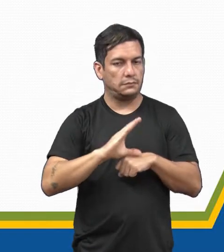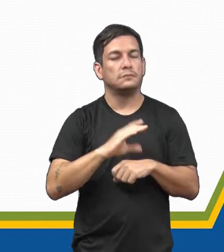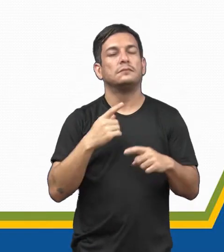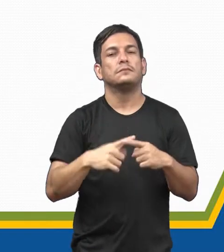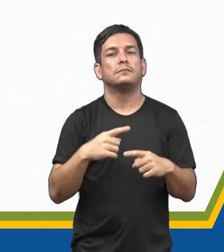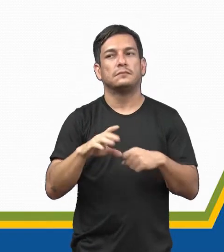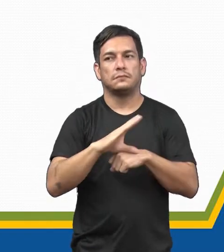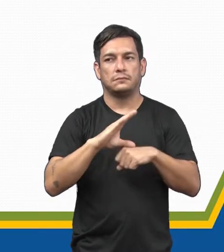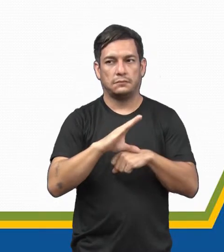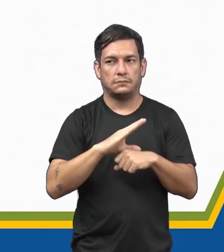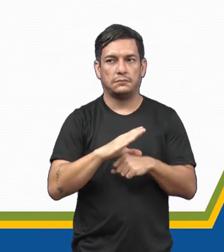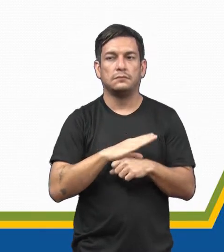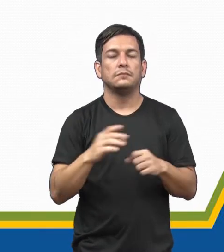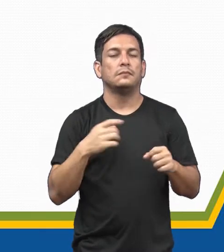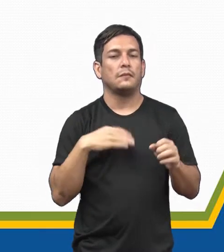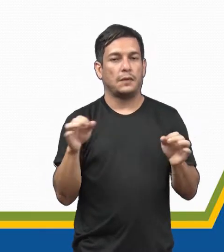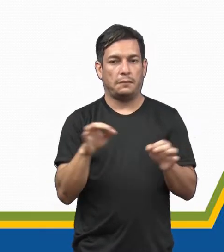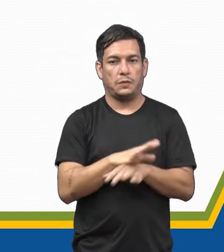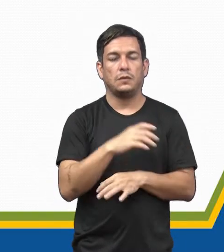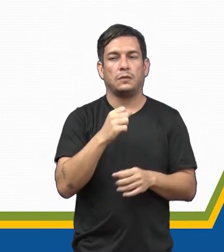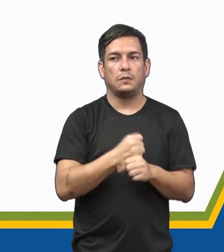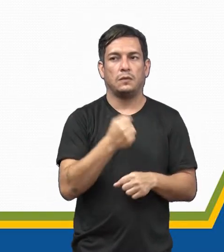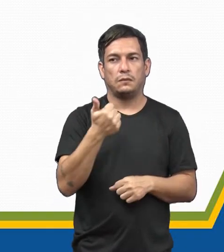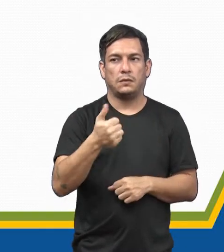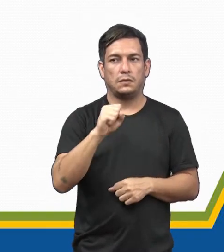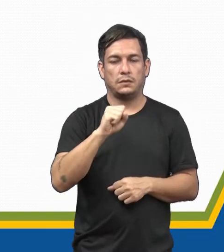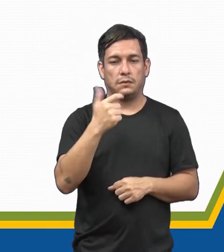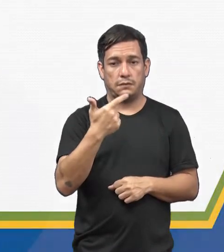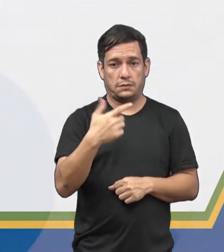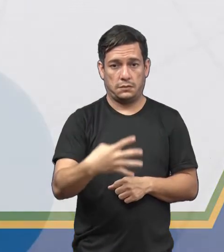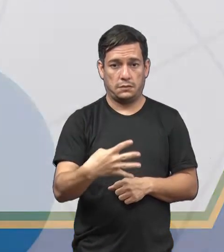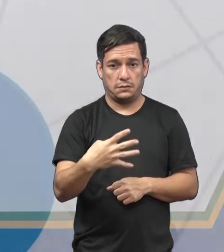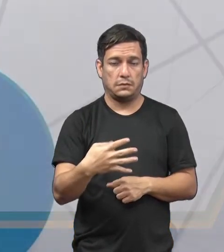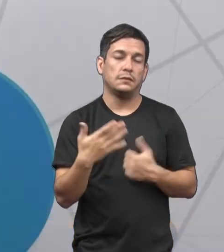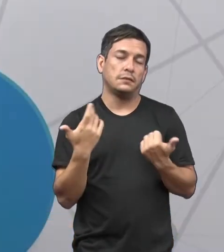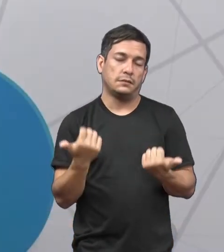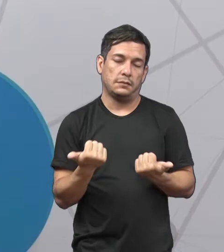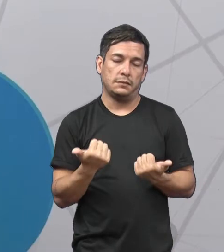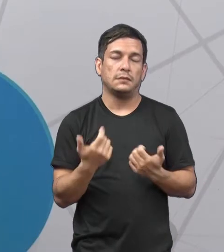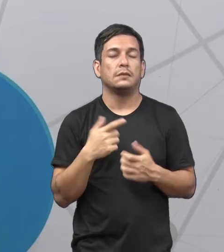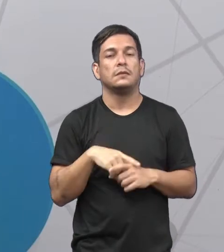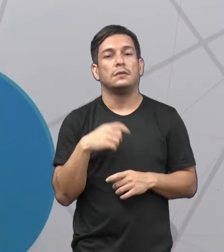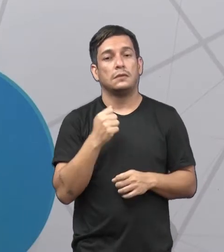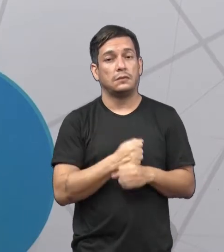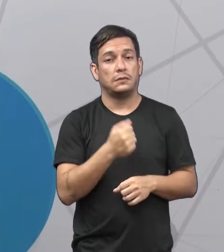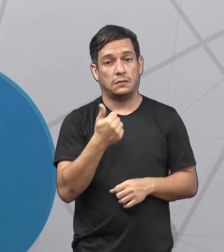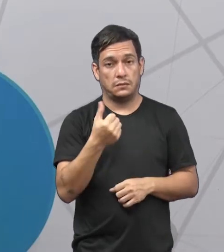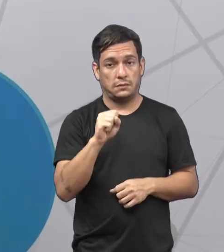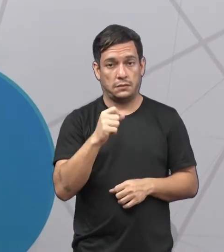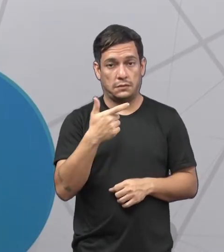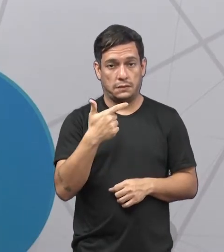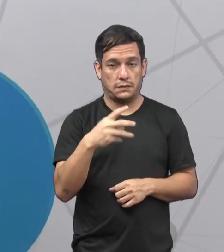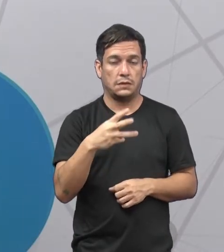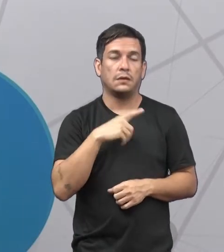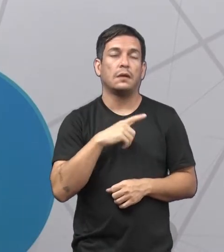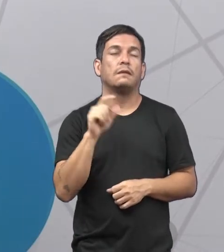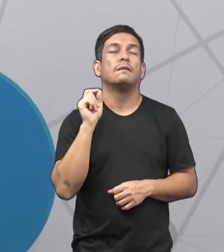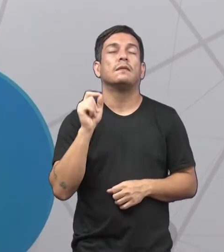nossa Constituição ficou pronta em 1824. Tudo bem que em 1823 nós tivemos